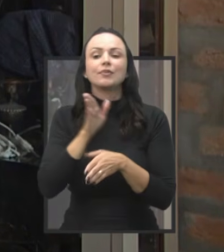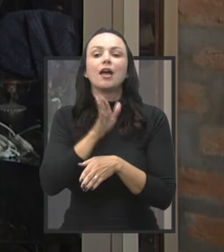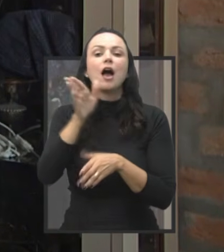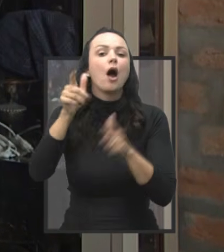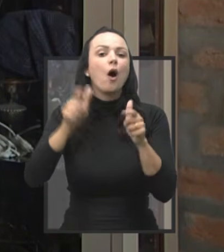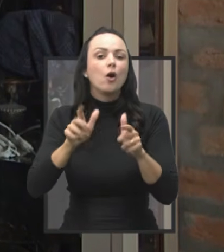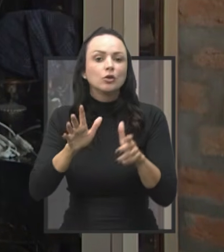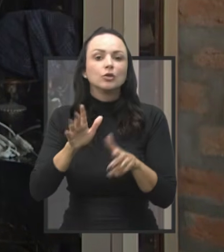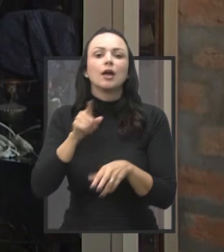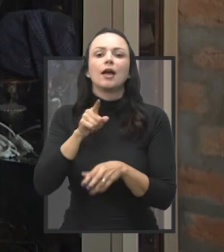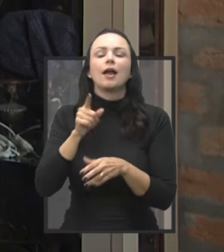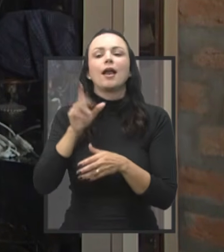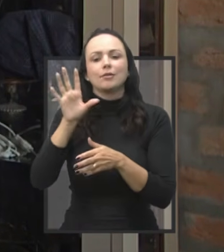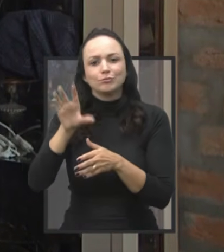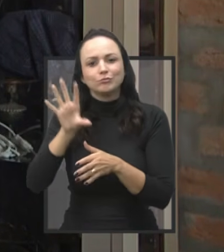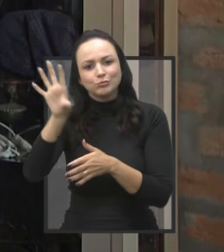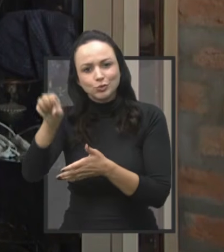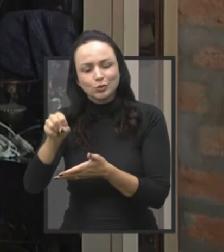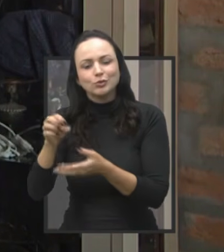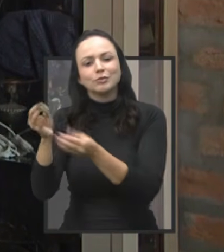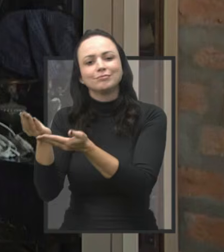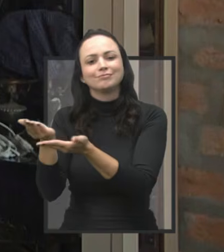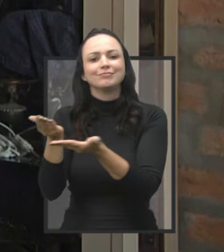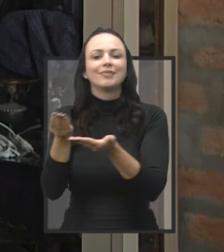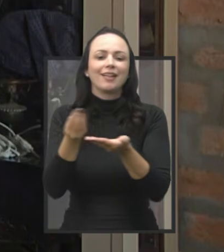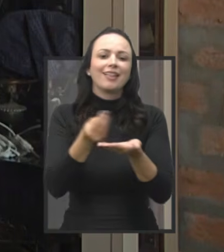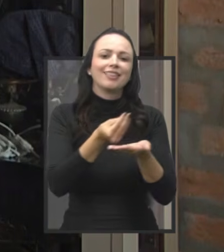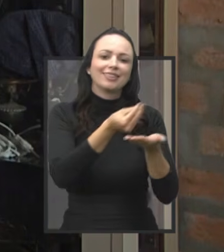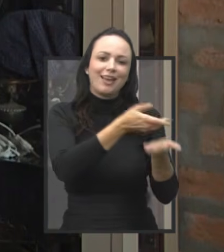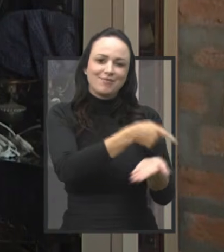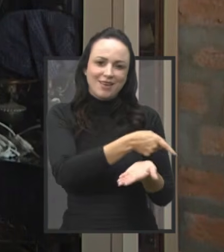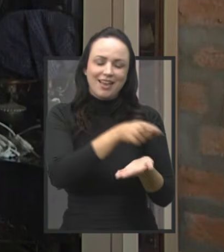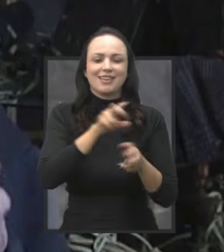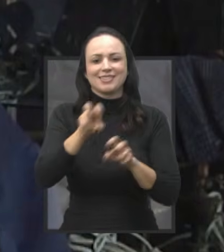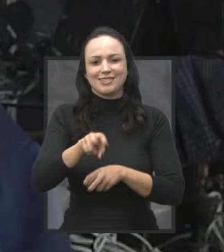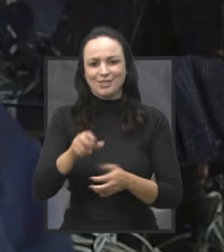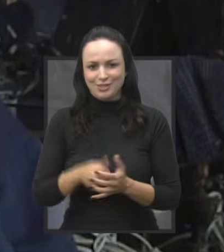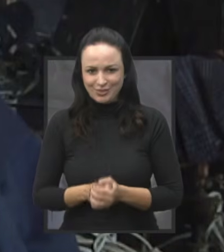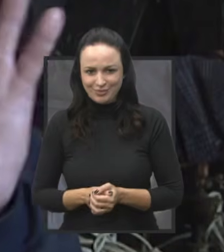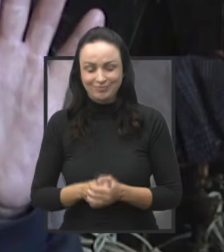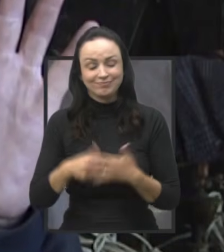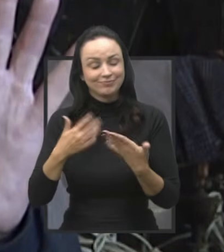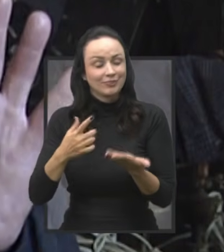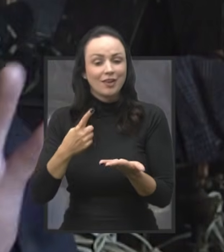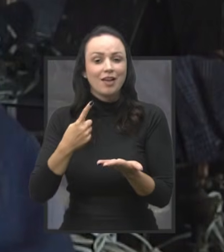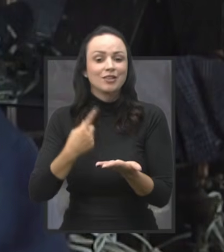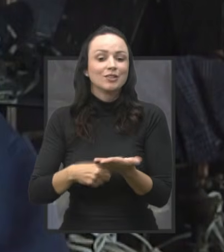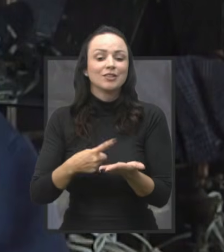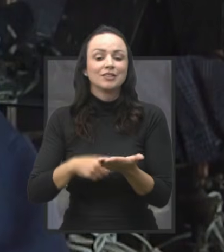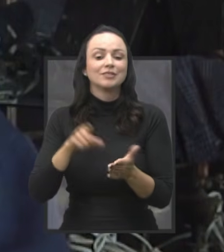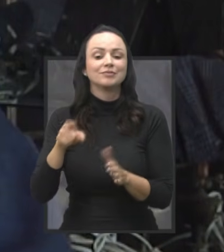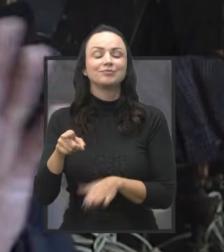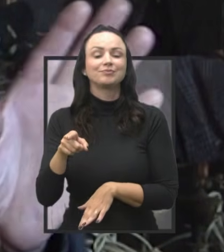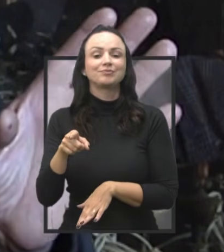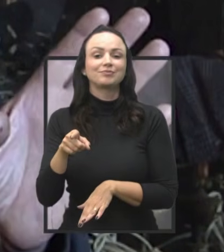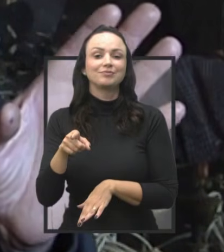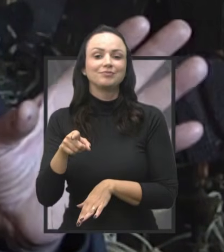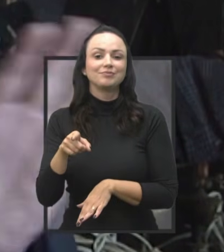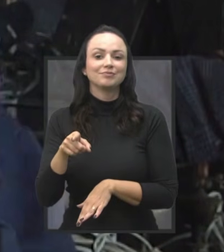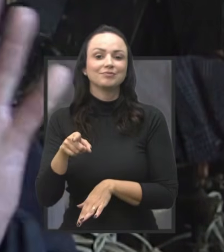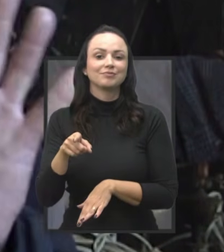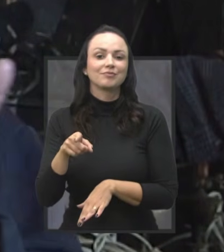ele estivesse indo, que trazia para ela no sítio de volta, né? Então, o trato dele era